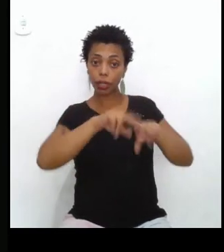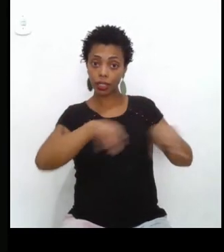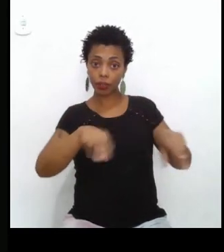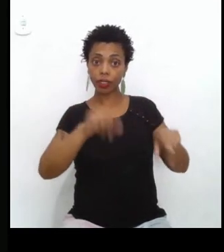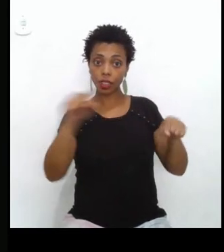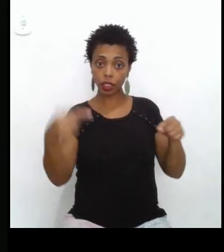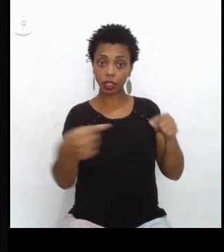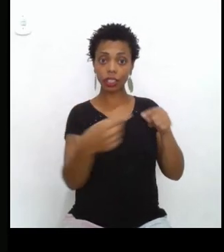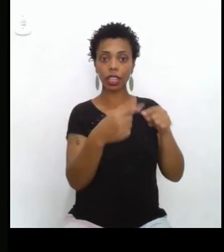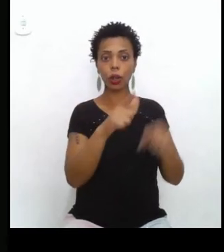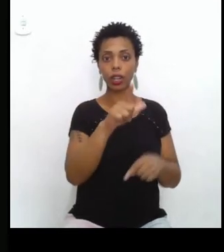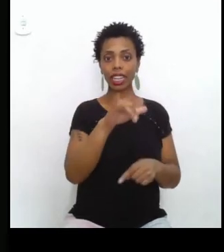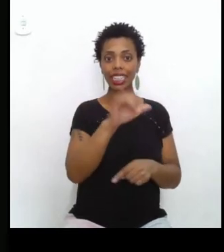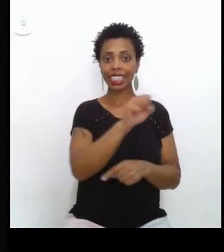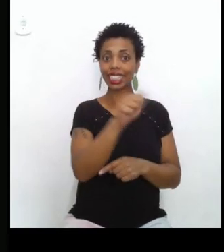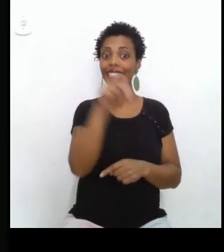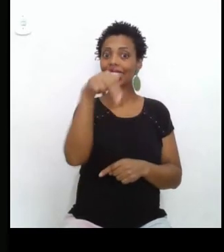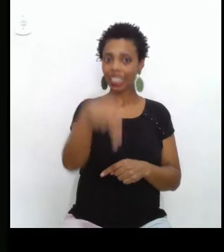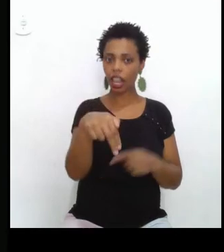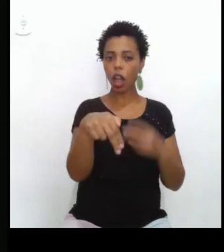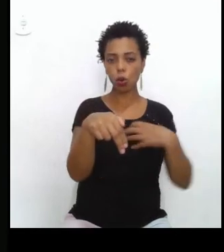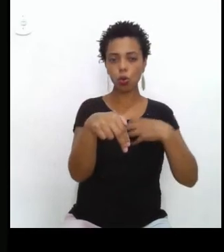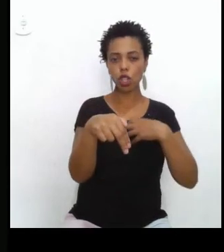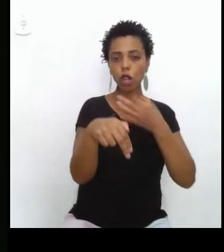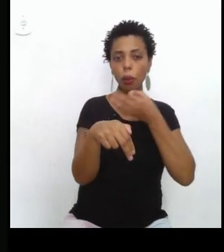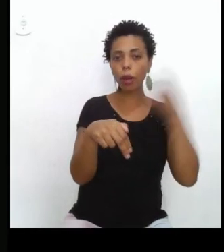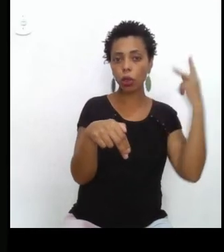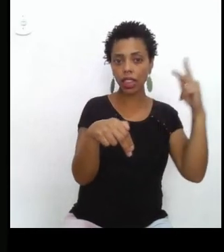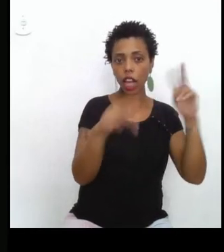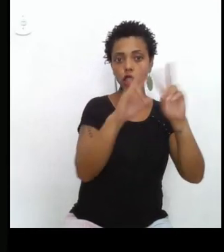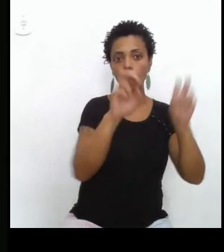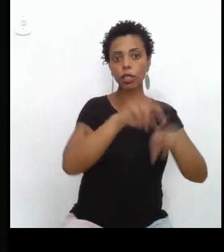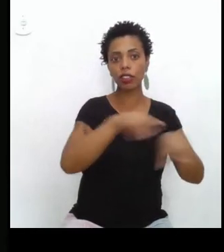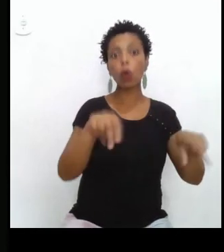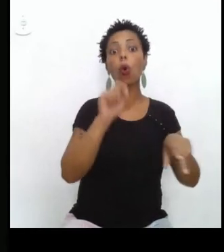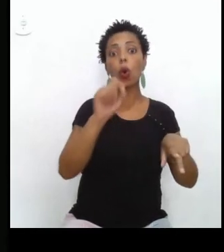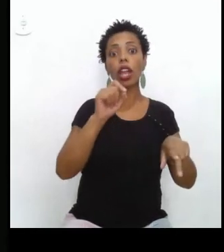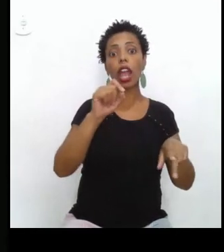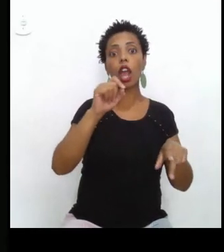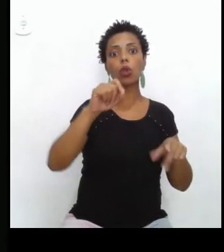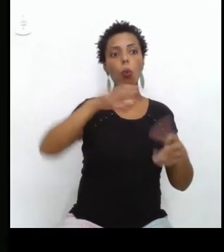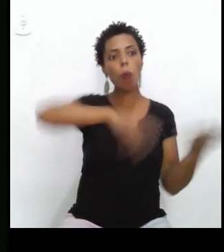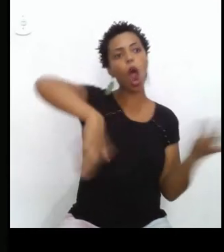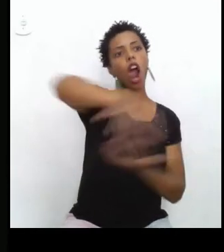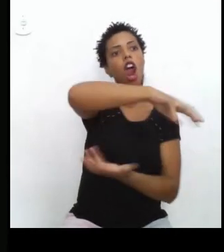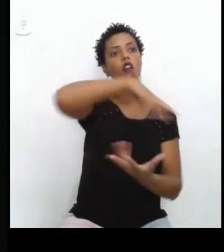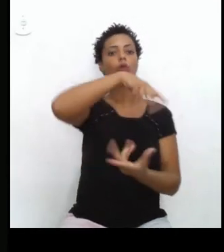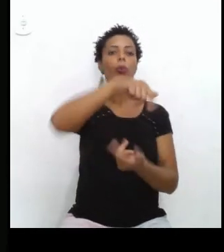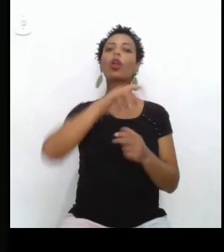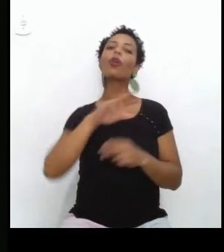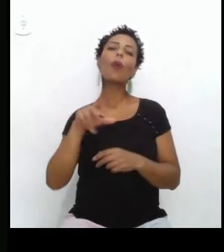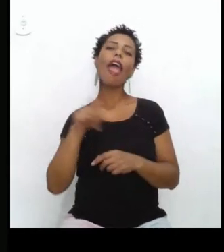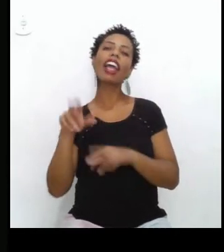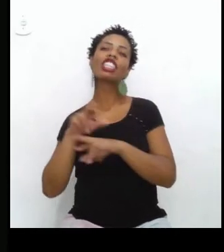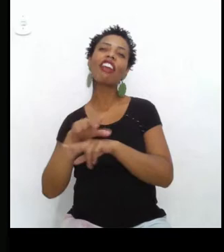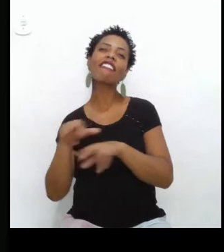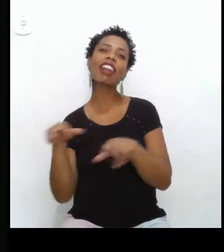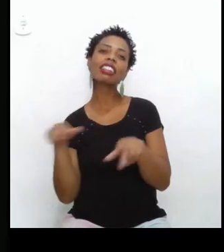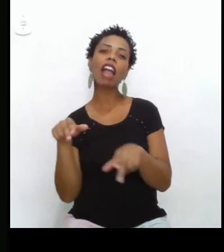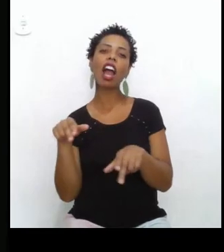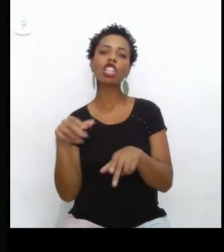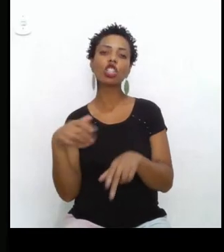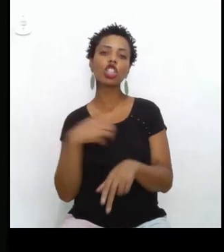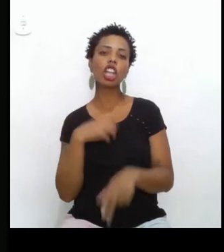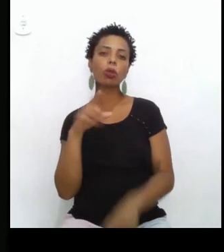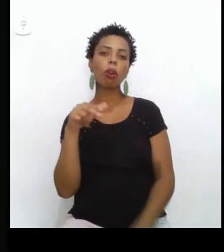Eduardo está né uma diversidade de educar os mundos Nossa diversidade neoliberal né já feita muitas vezes só para